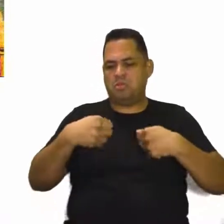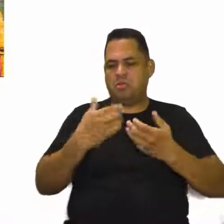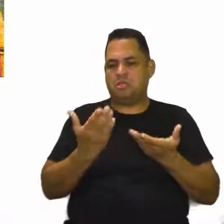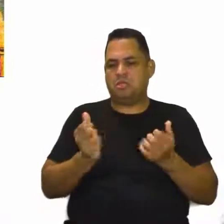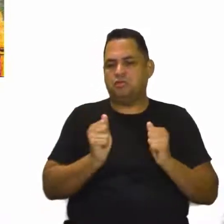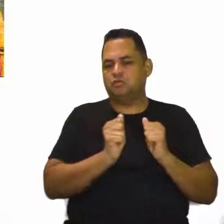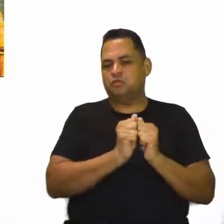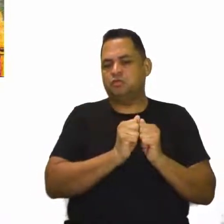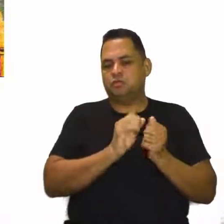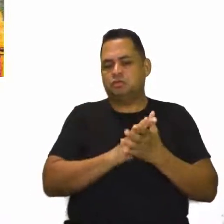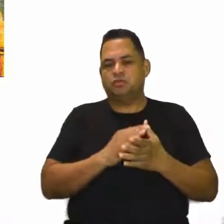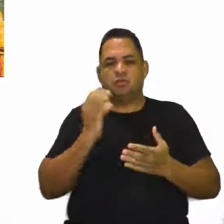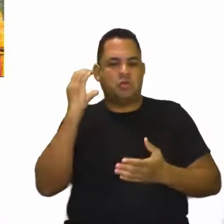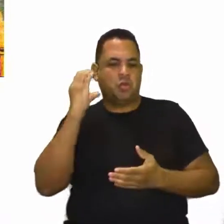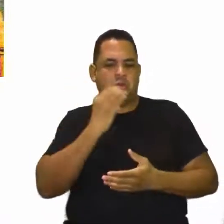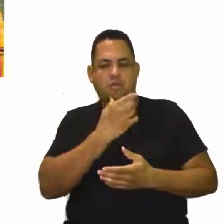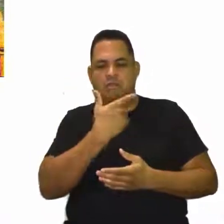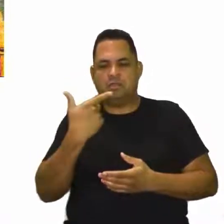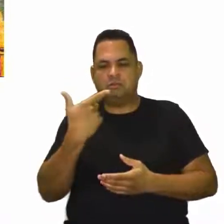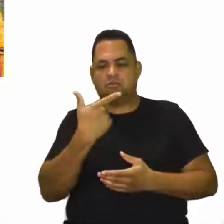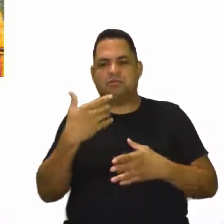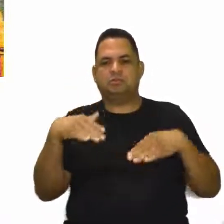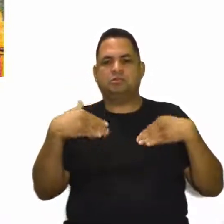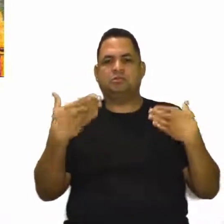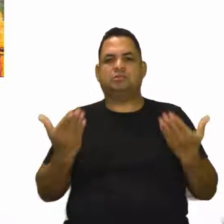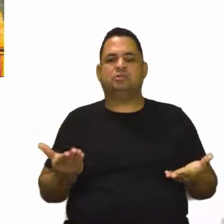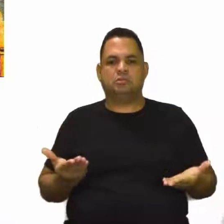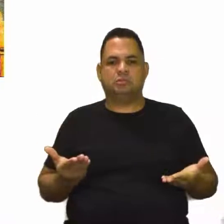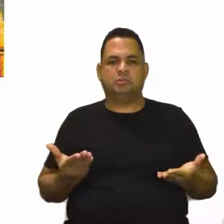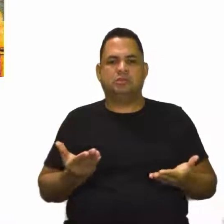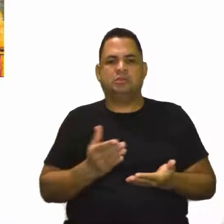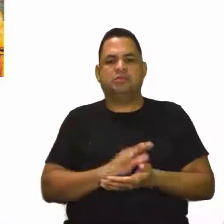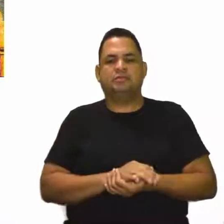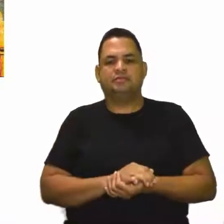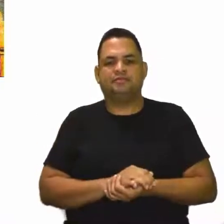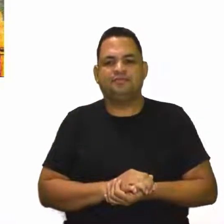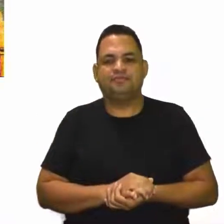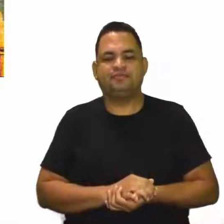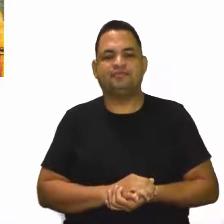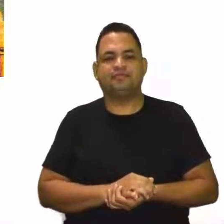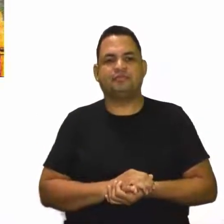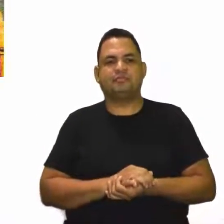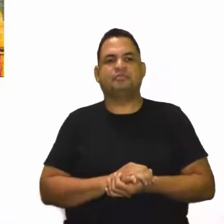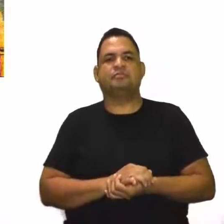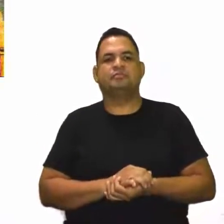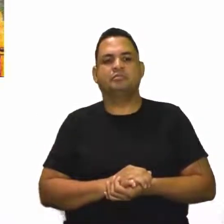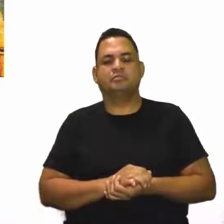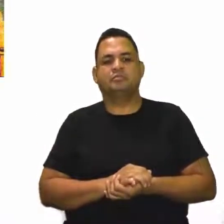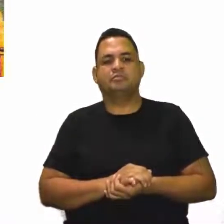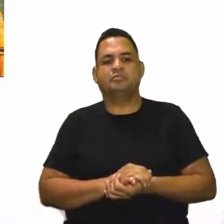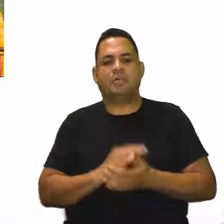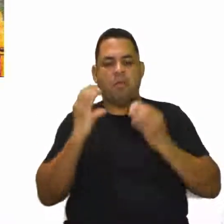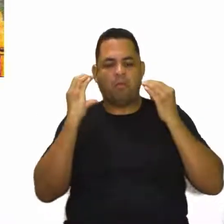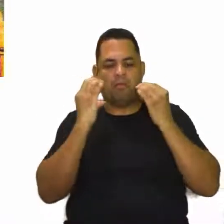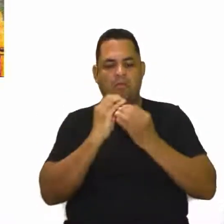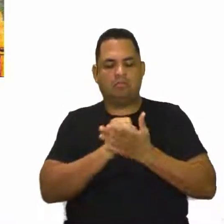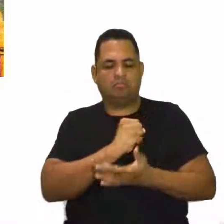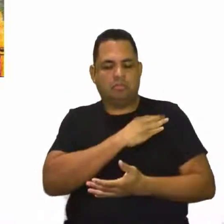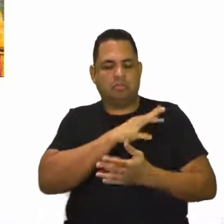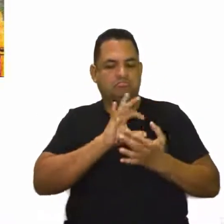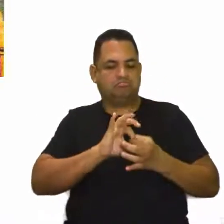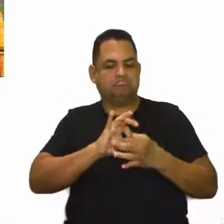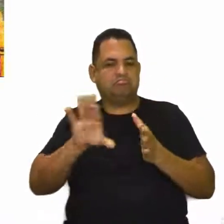imperador não ia dizer não. E aí, com aquela pressão, ele resolveu cair fora. Aí o Deodoro cai